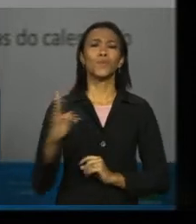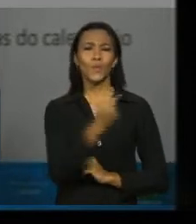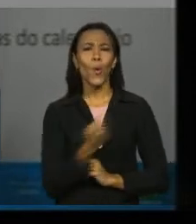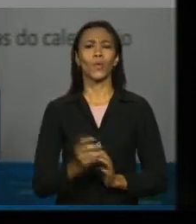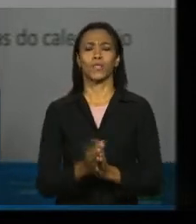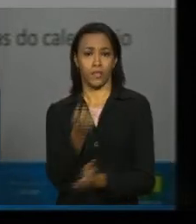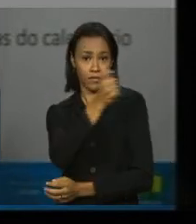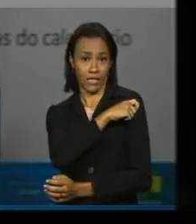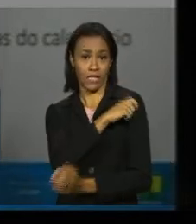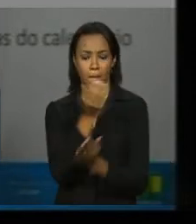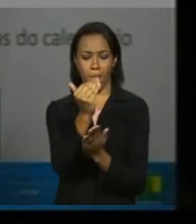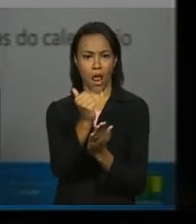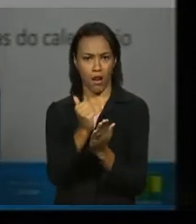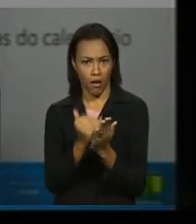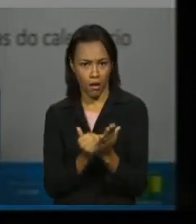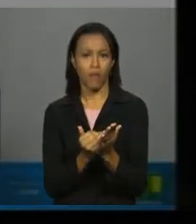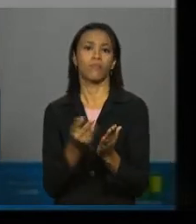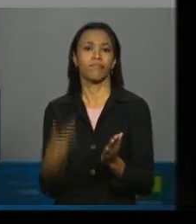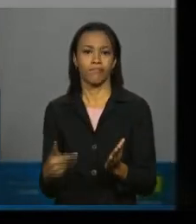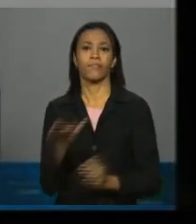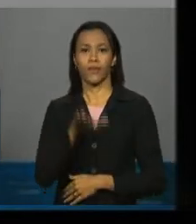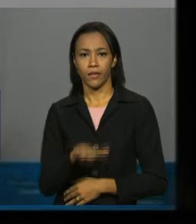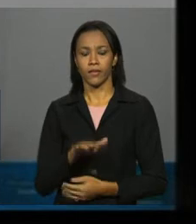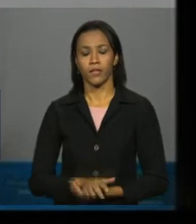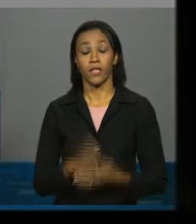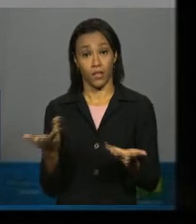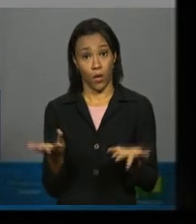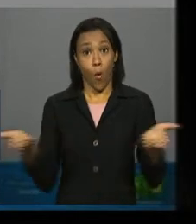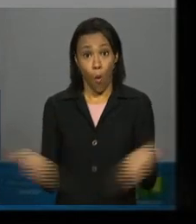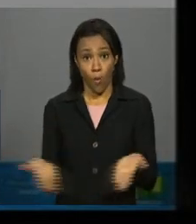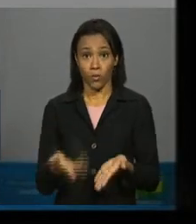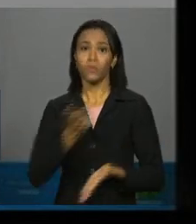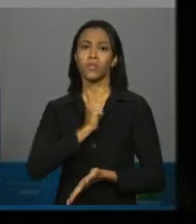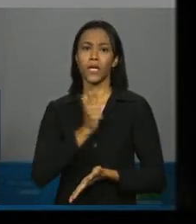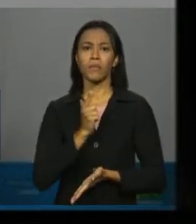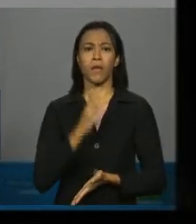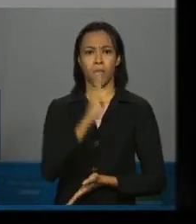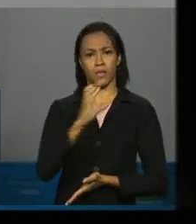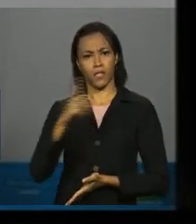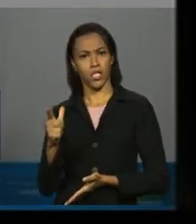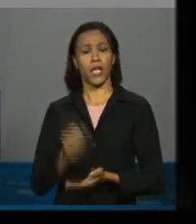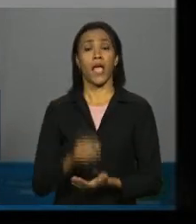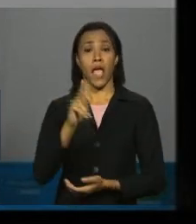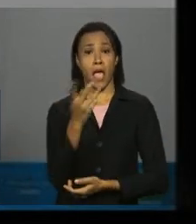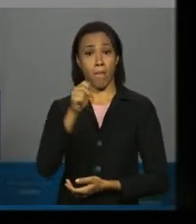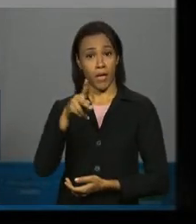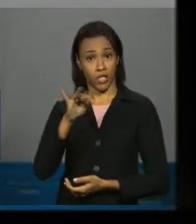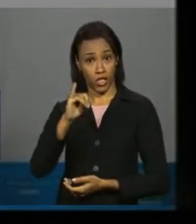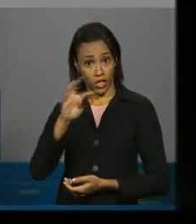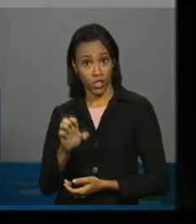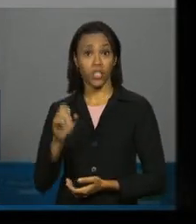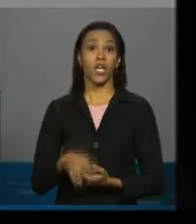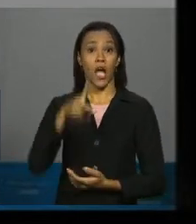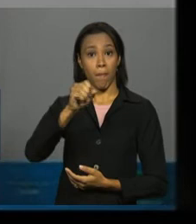vacinas do calendário vacinal básico da criança pode passar Então hoje né Nós temos a BCG e hepatite B A pentavalente